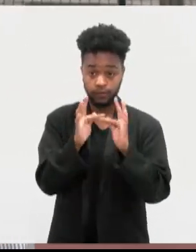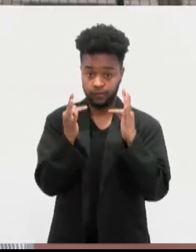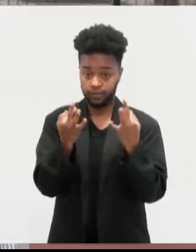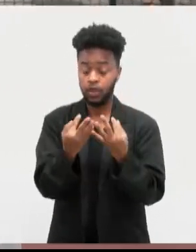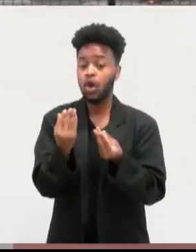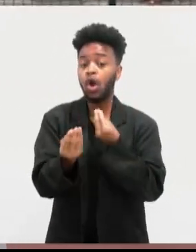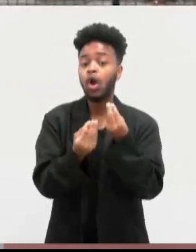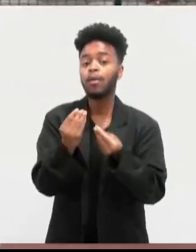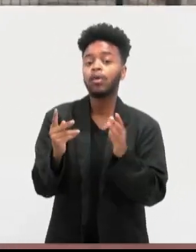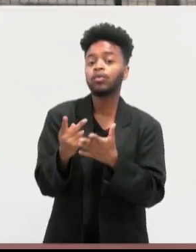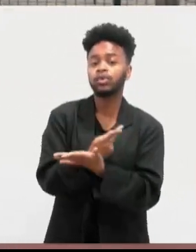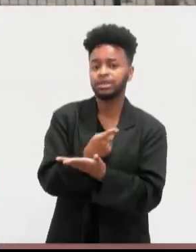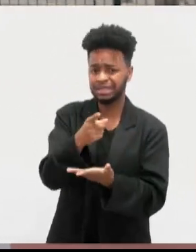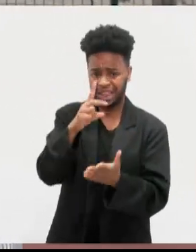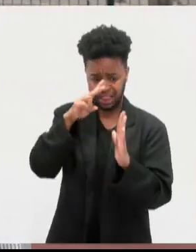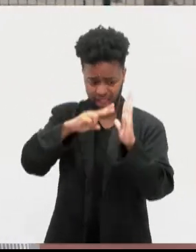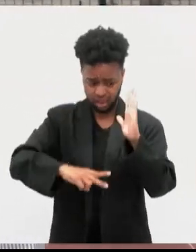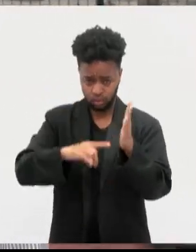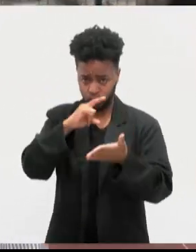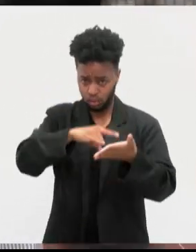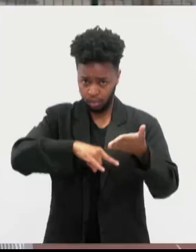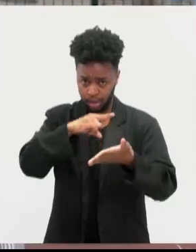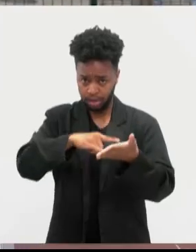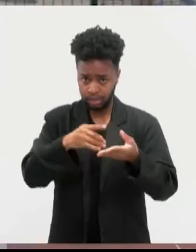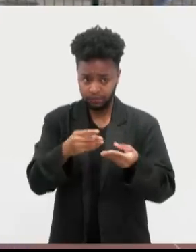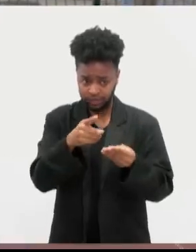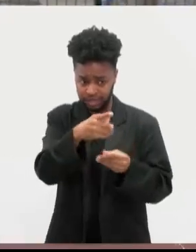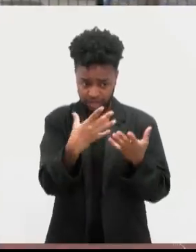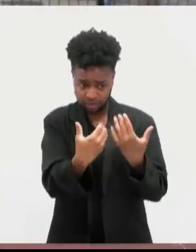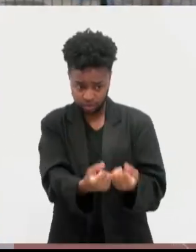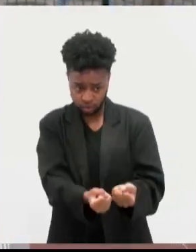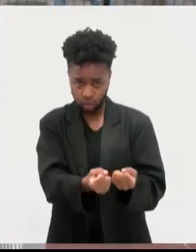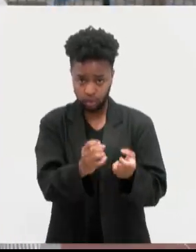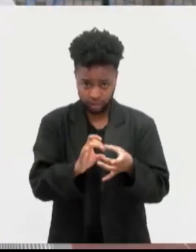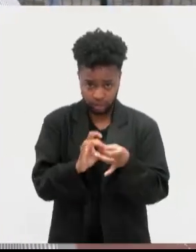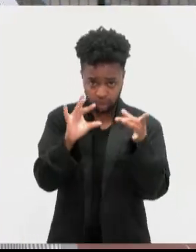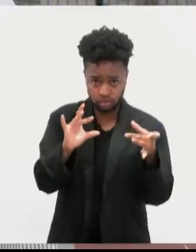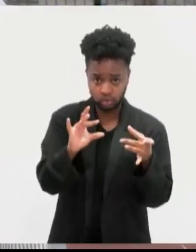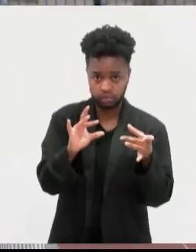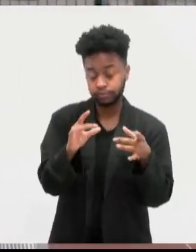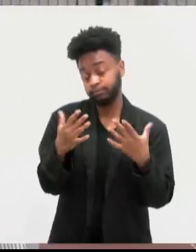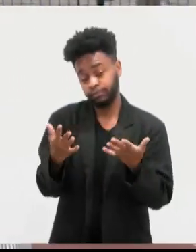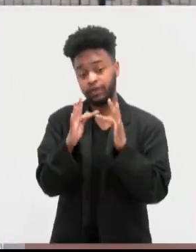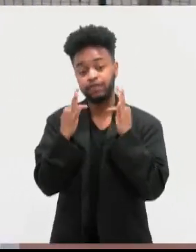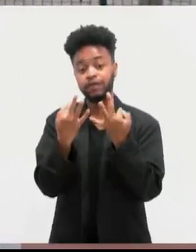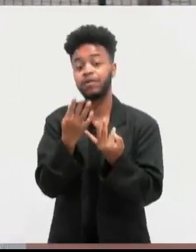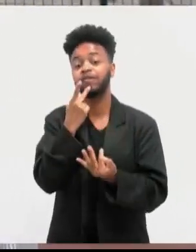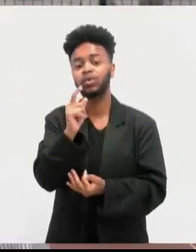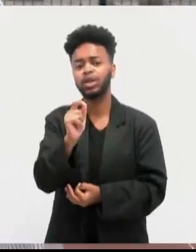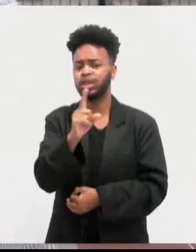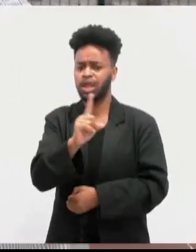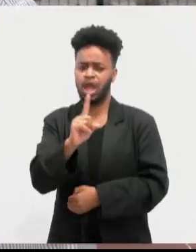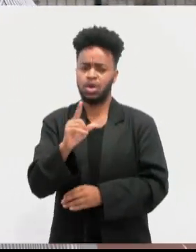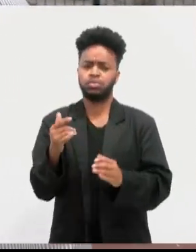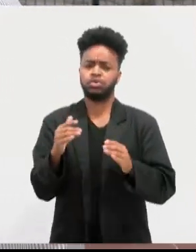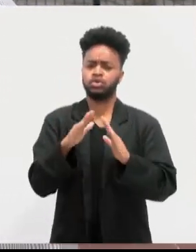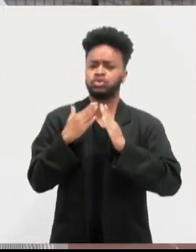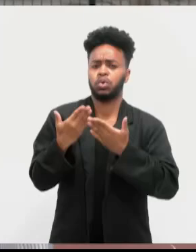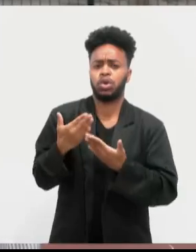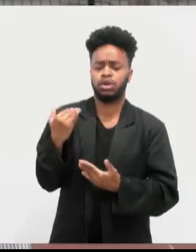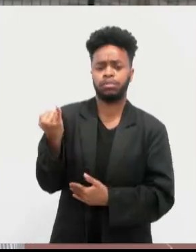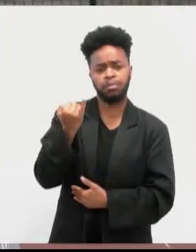daí foi feito? Isso deu consentimento? Não deu consentimento? E aí o pai repete a afirmação, não, mas é uma instituição de